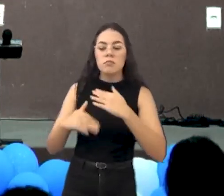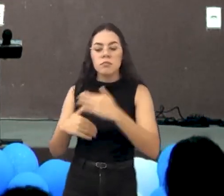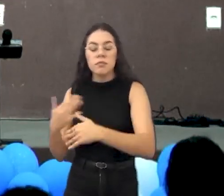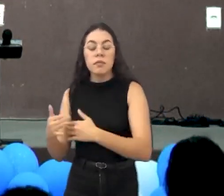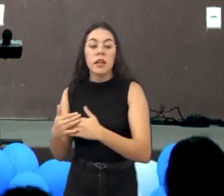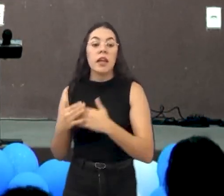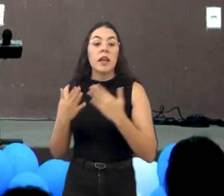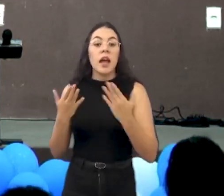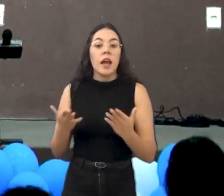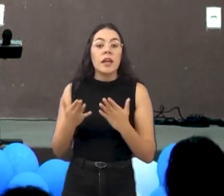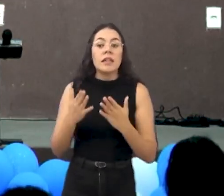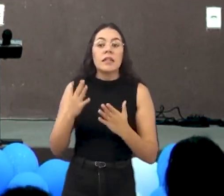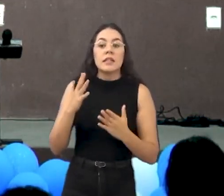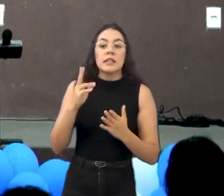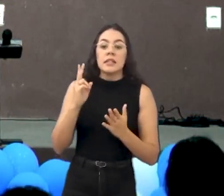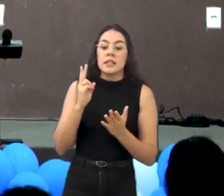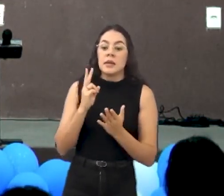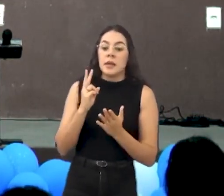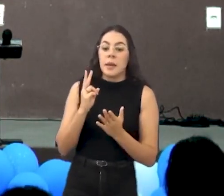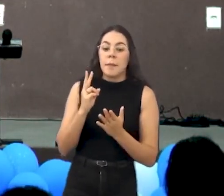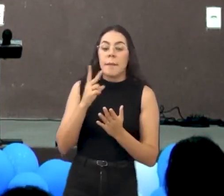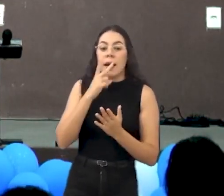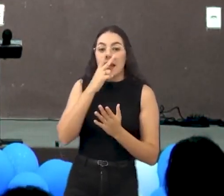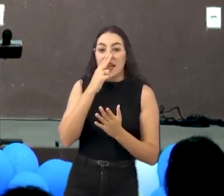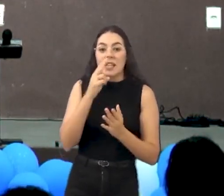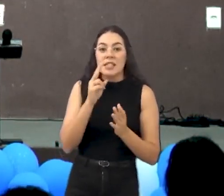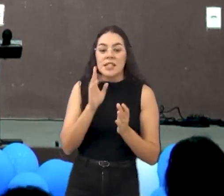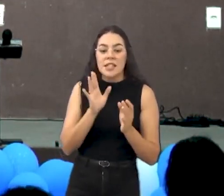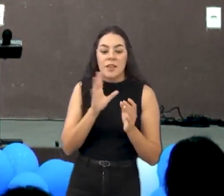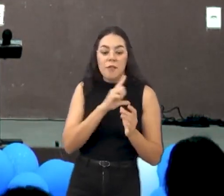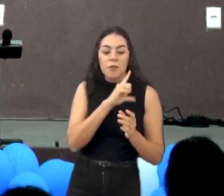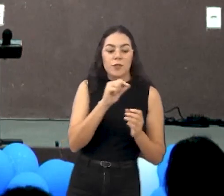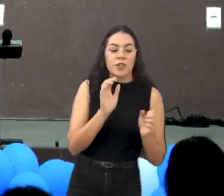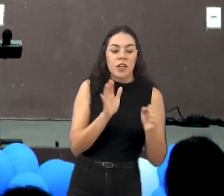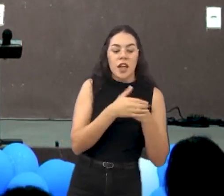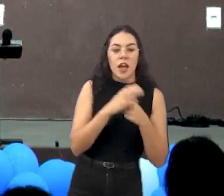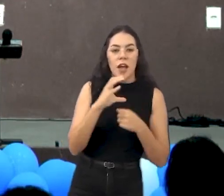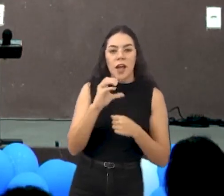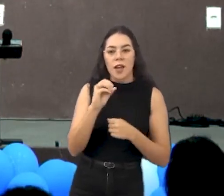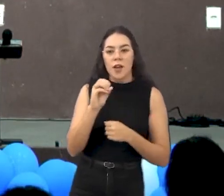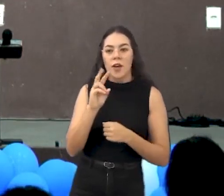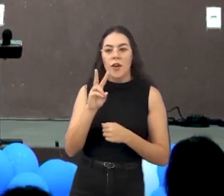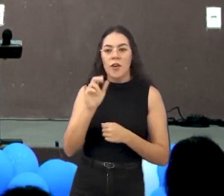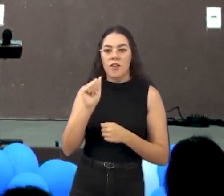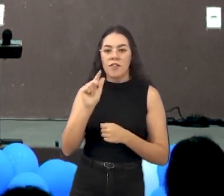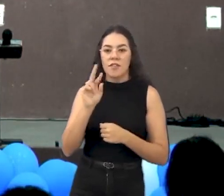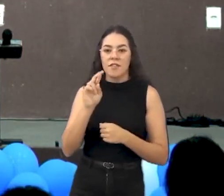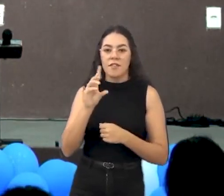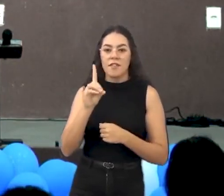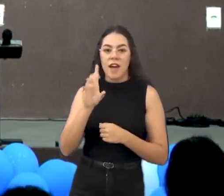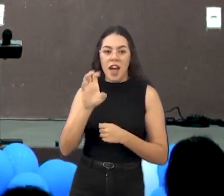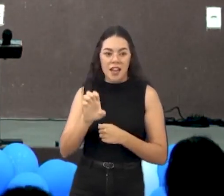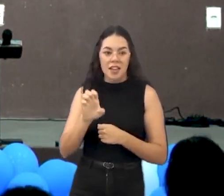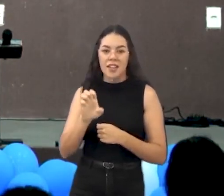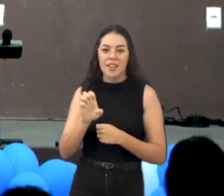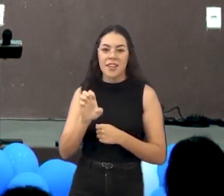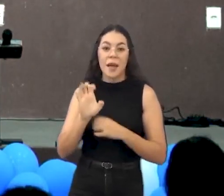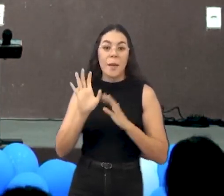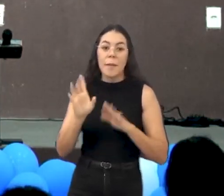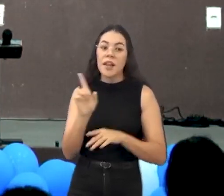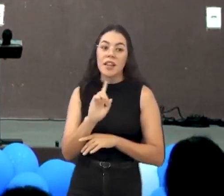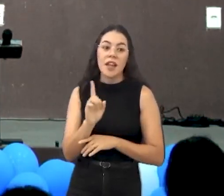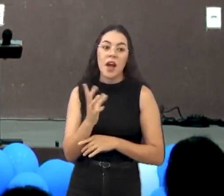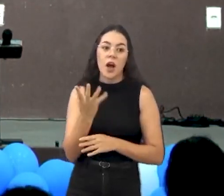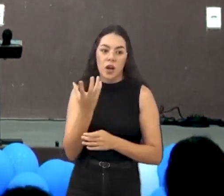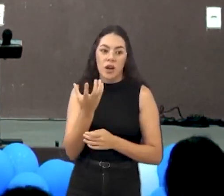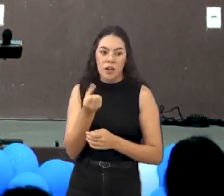E aí você fica cada vez mais aparentemente covarde, mas cada vez mais perigoso nas mãos de Deus. Por quê? Porque